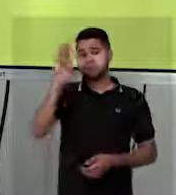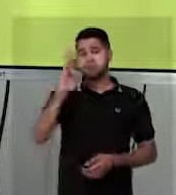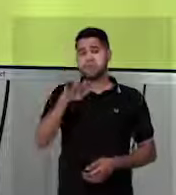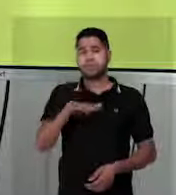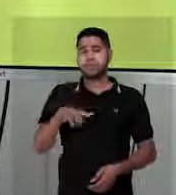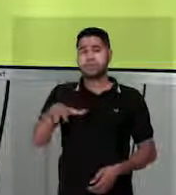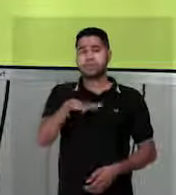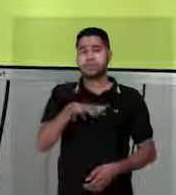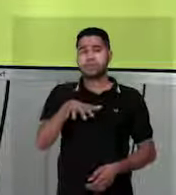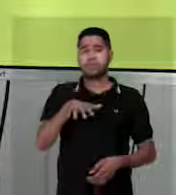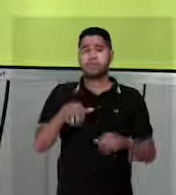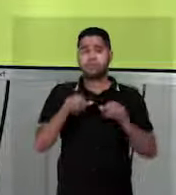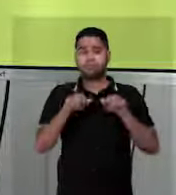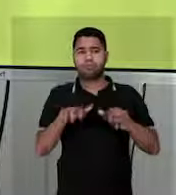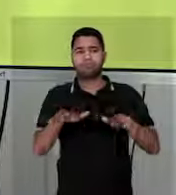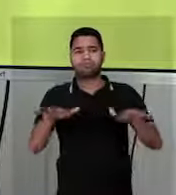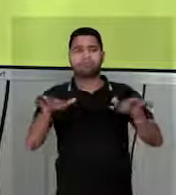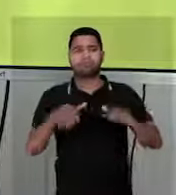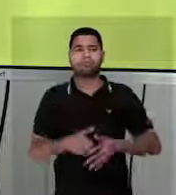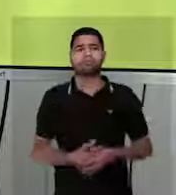regiões endêmicas.